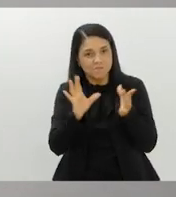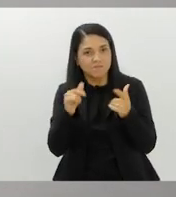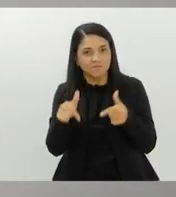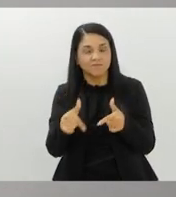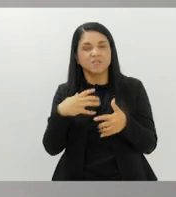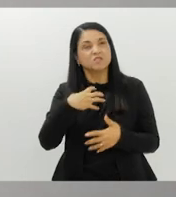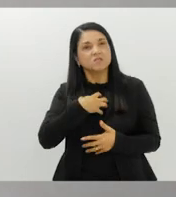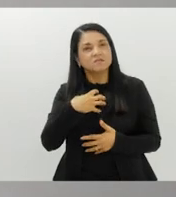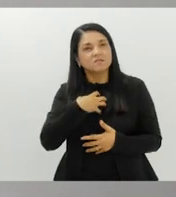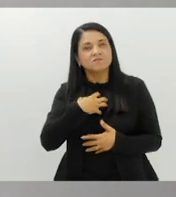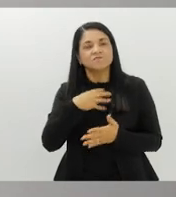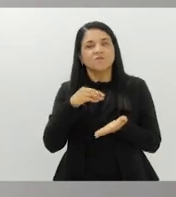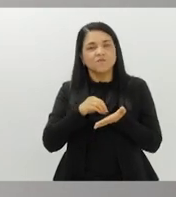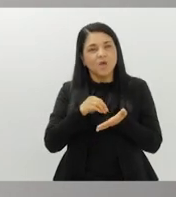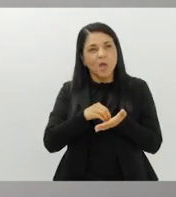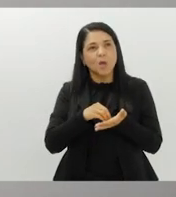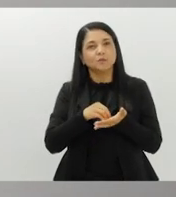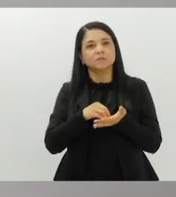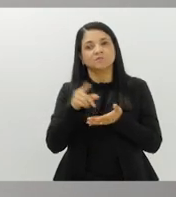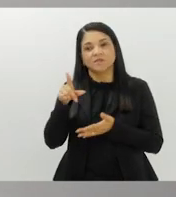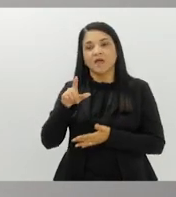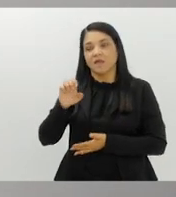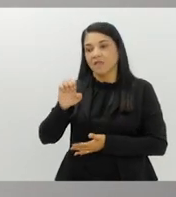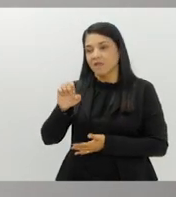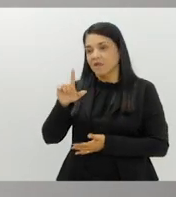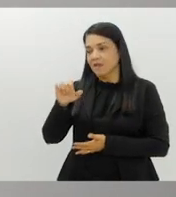assim falta, e depois a Eliane